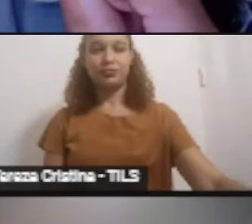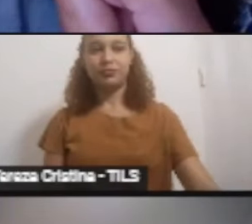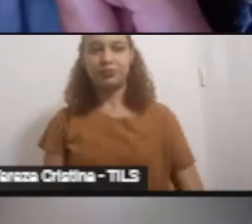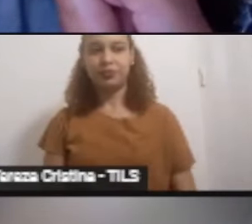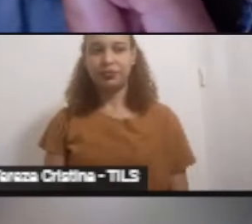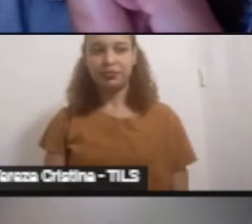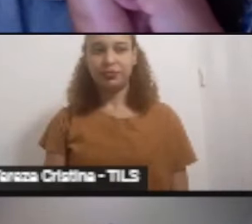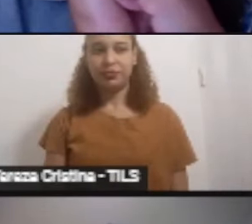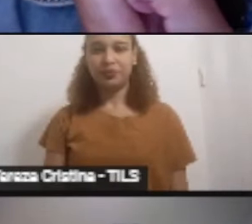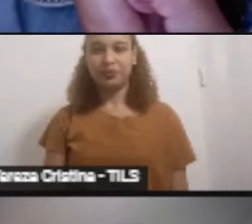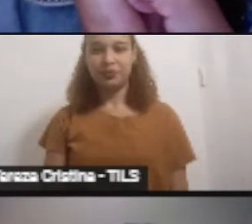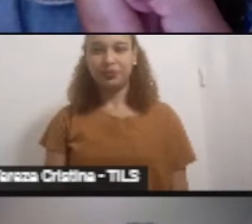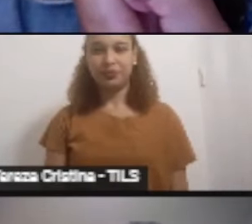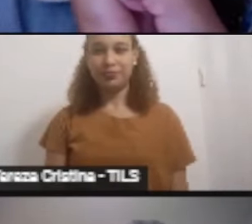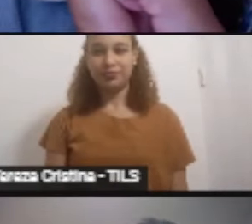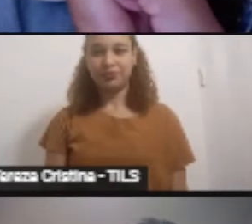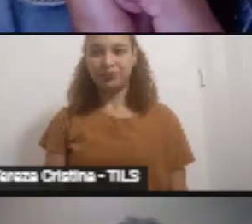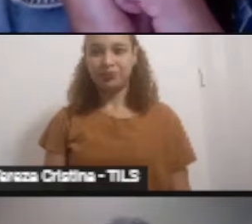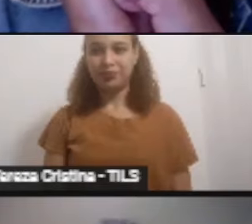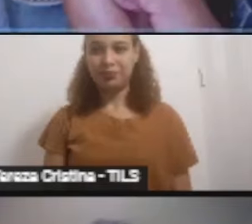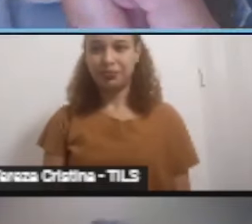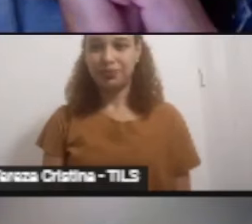Ela sorri olhando para baixo.